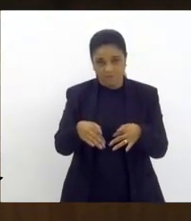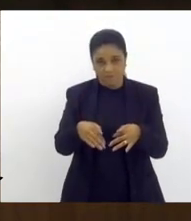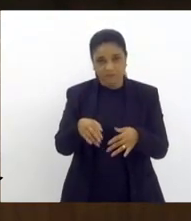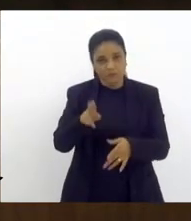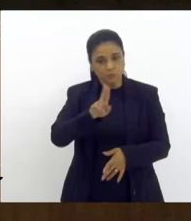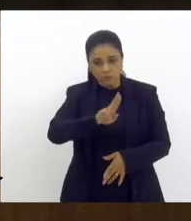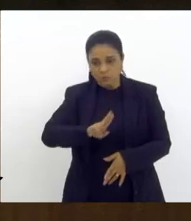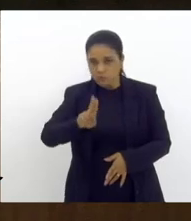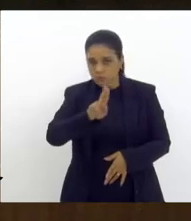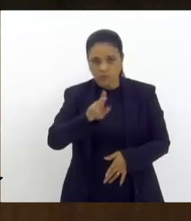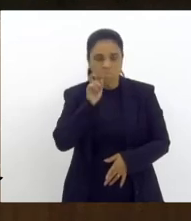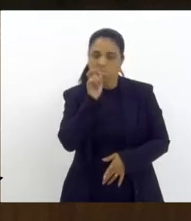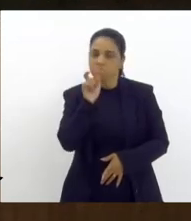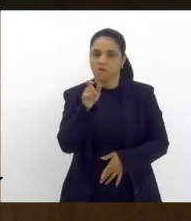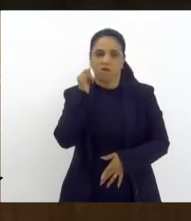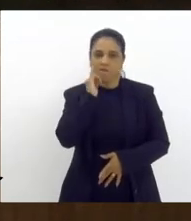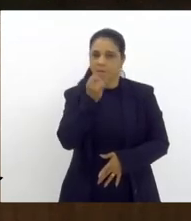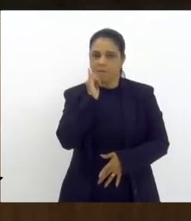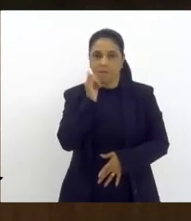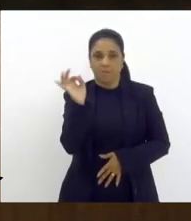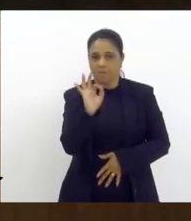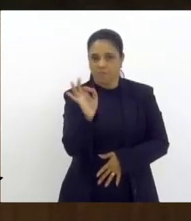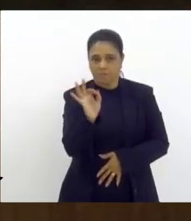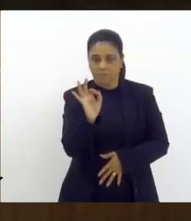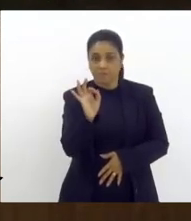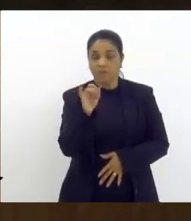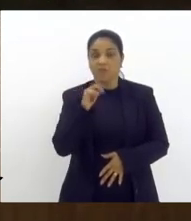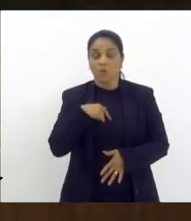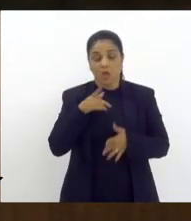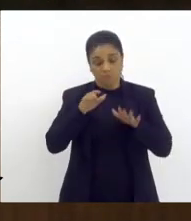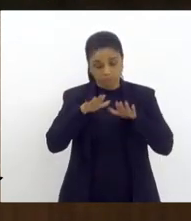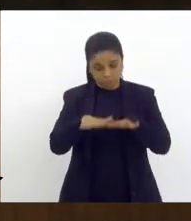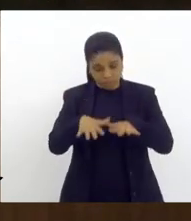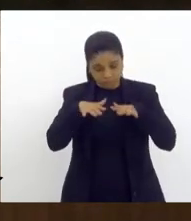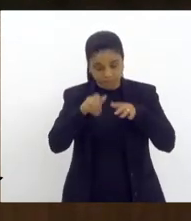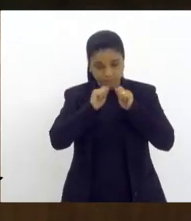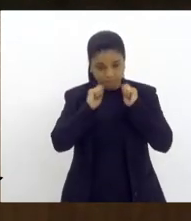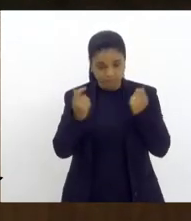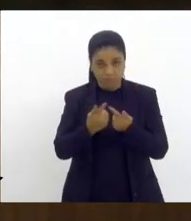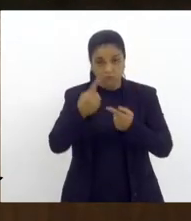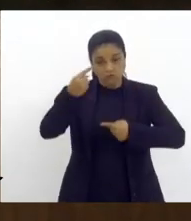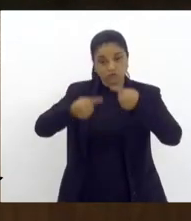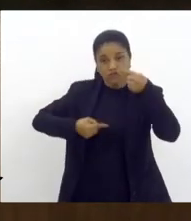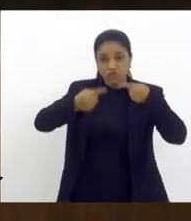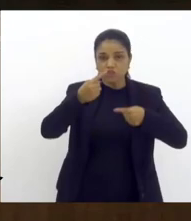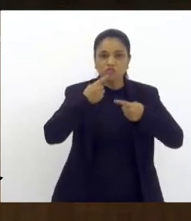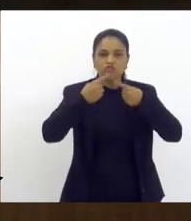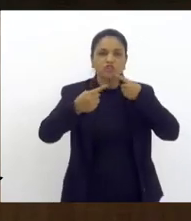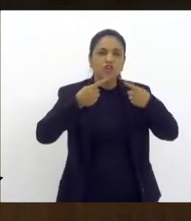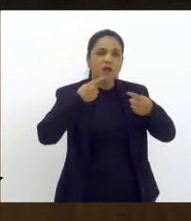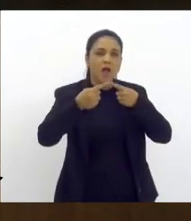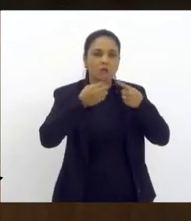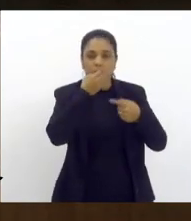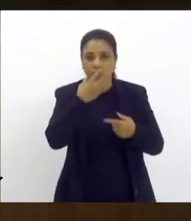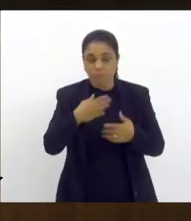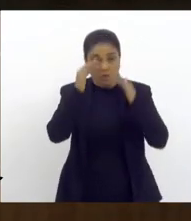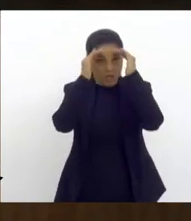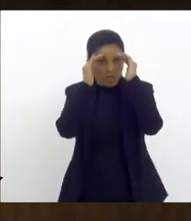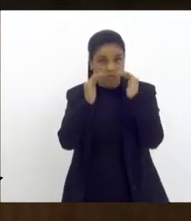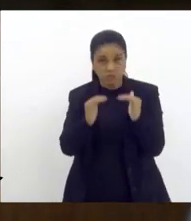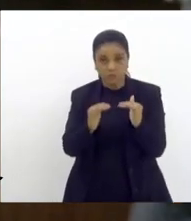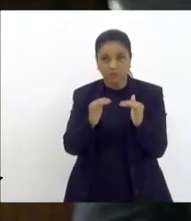usar a palavra que eu não vou usar a palavra eu só quero que essa casa Mantenha o bom diálogo respeitando as pessoas